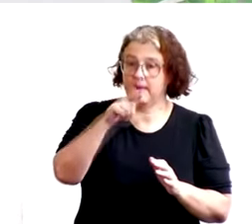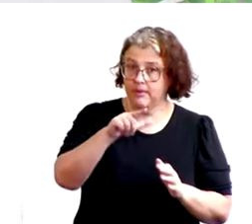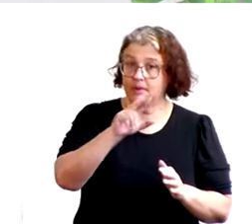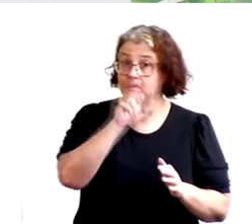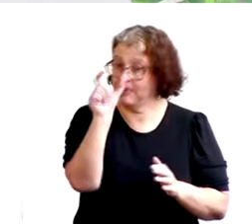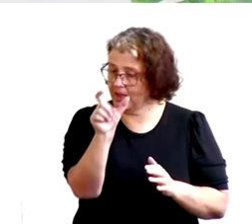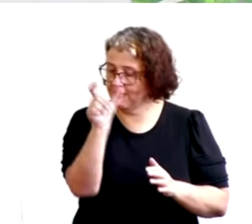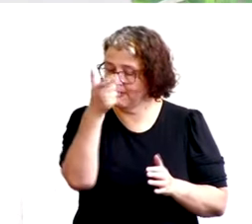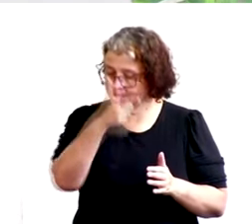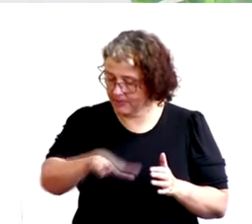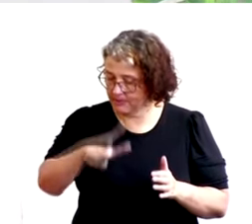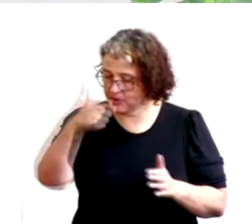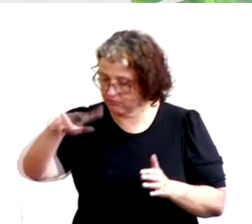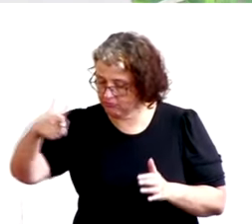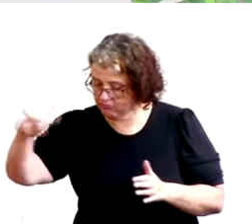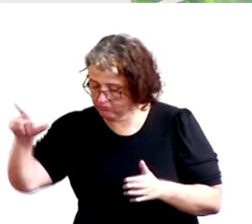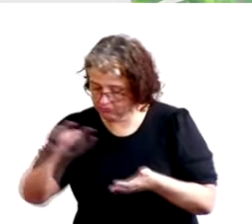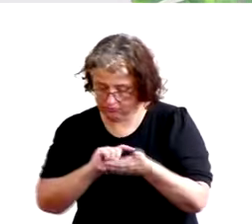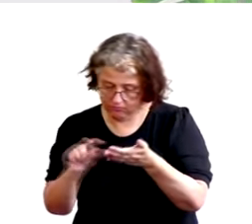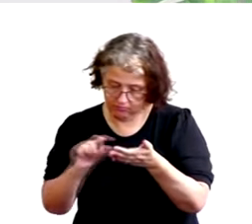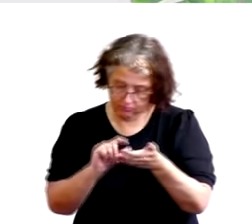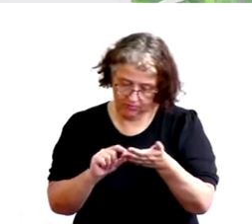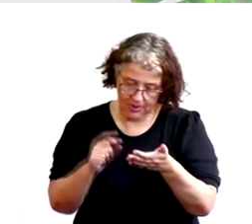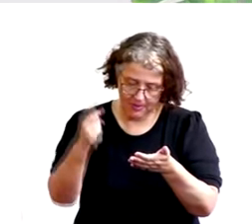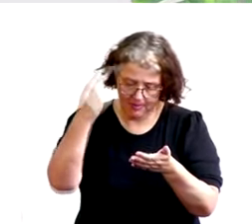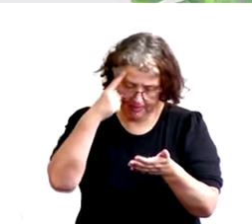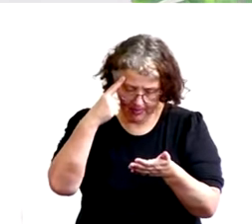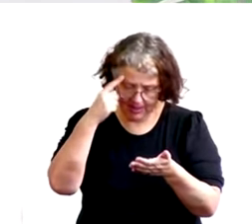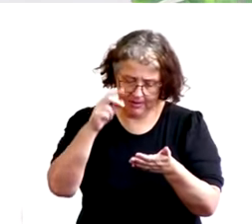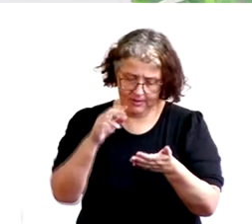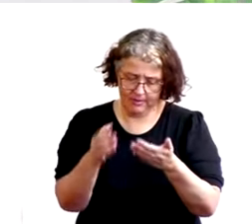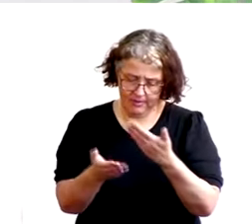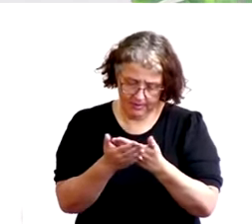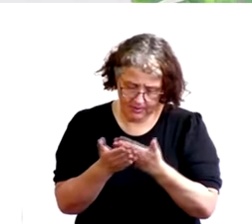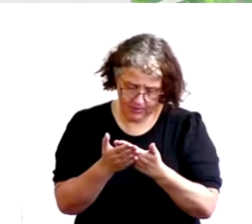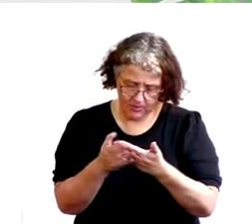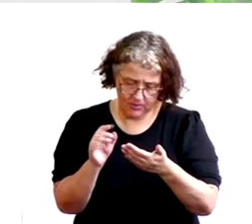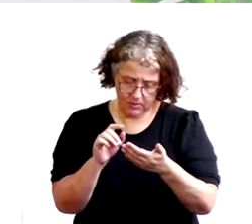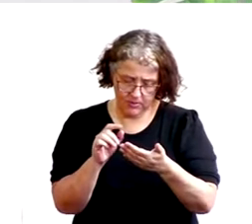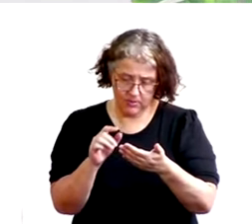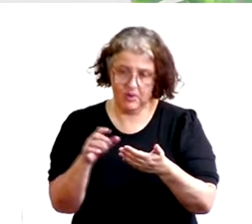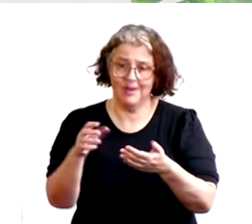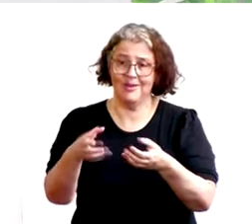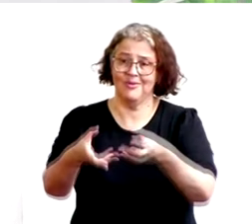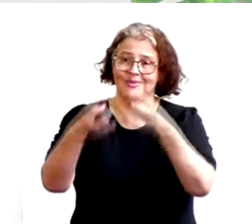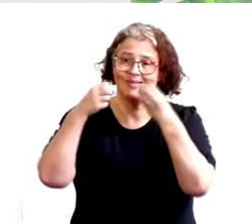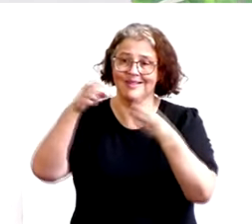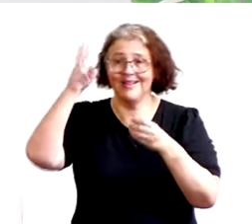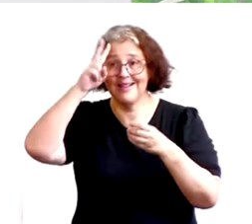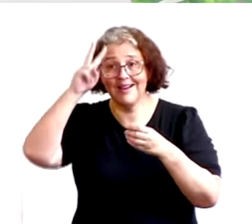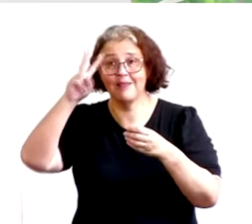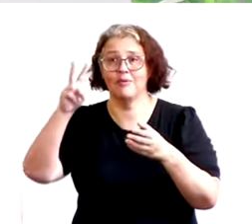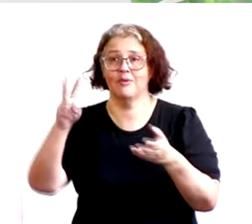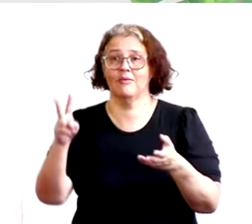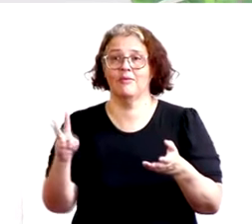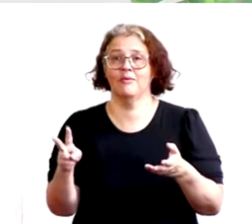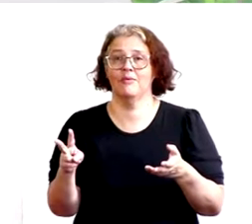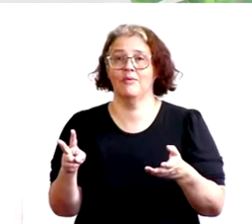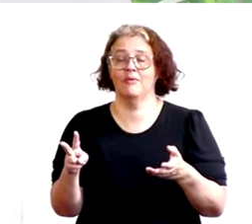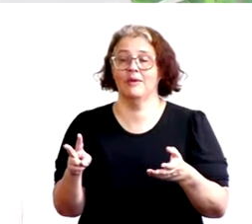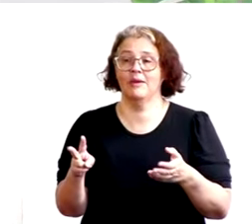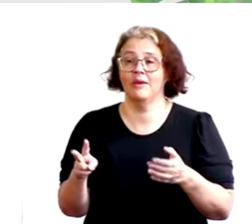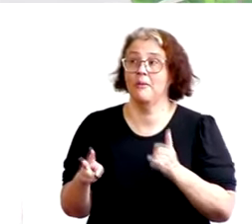diz eu me lembro eu medito eu penso eu trago a lembrança eu